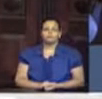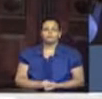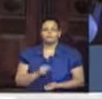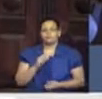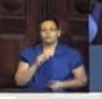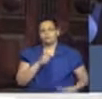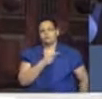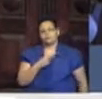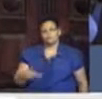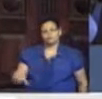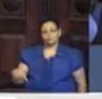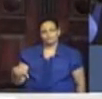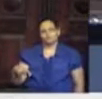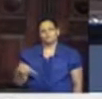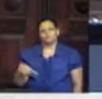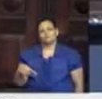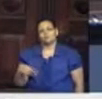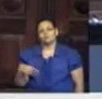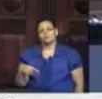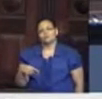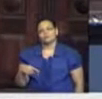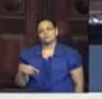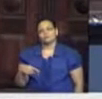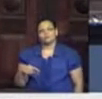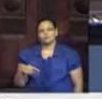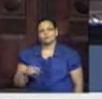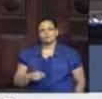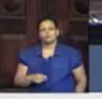Senhor presidente,